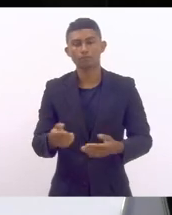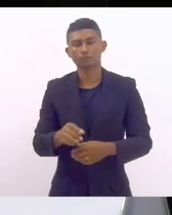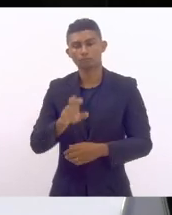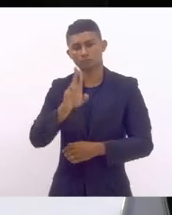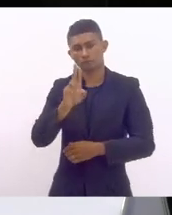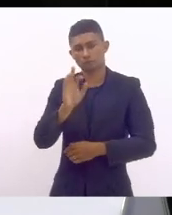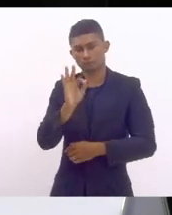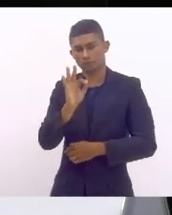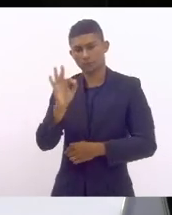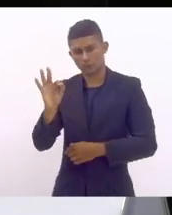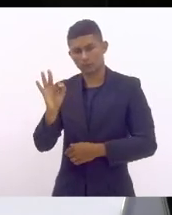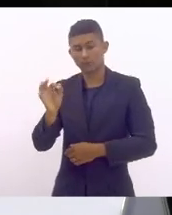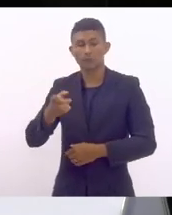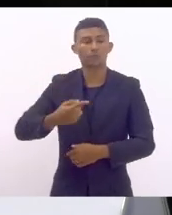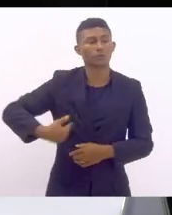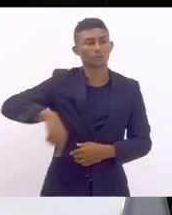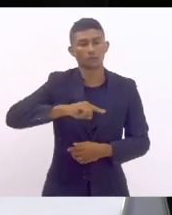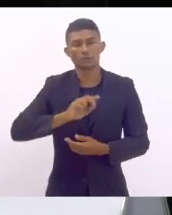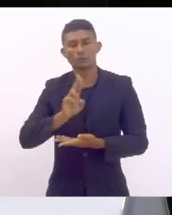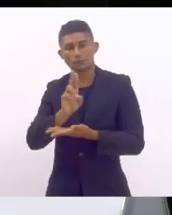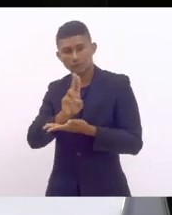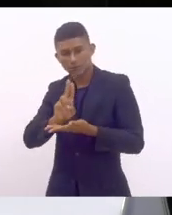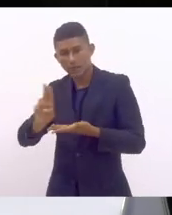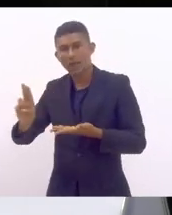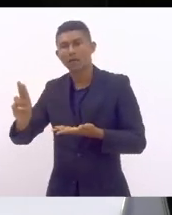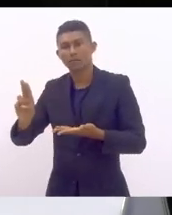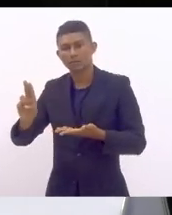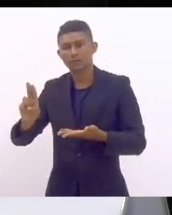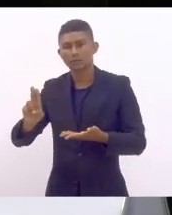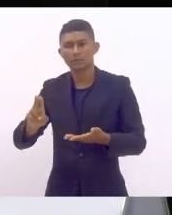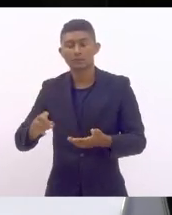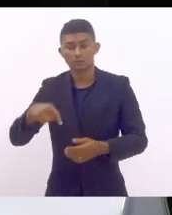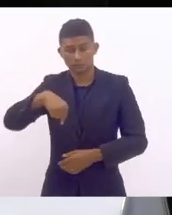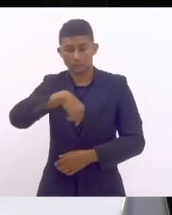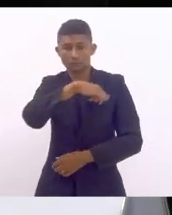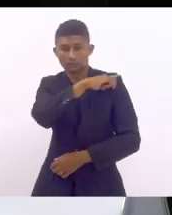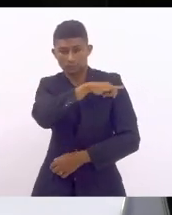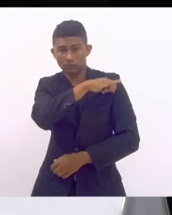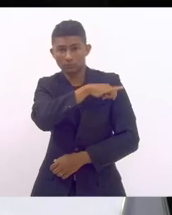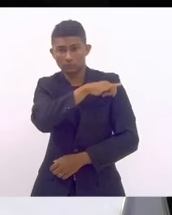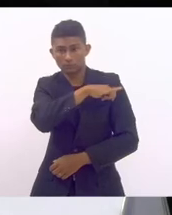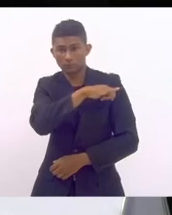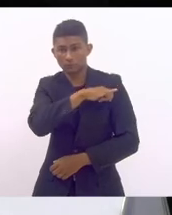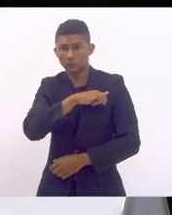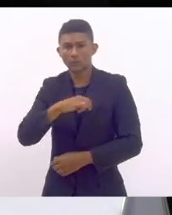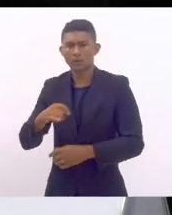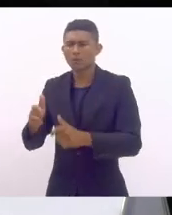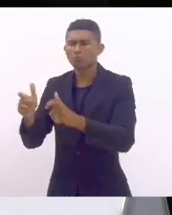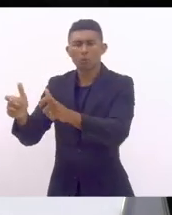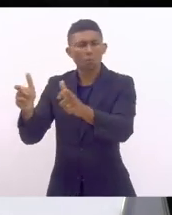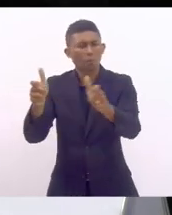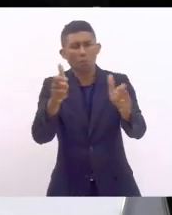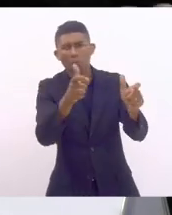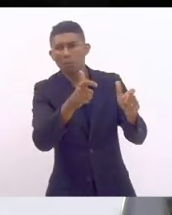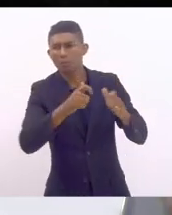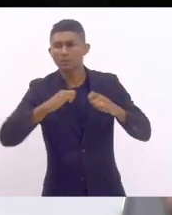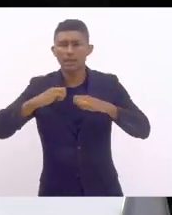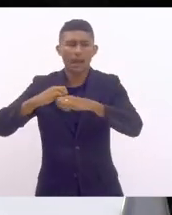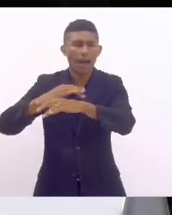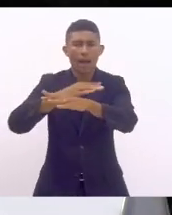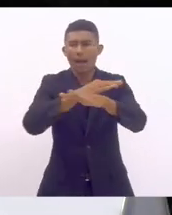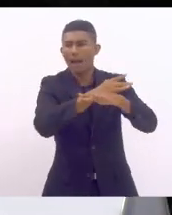Fluminense nós somos uma universidade muito interiorizada toda região do estado do Rio de Janeiro tem pelo menos uma unidade acadêmica gauche